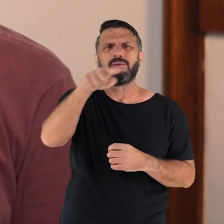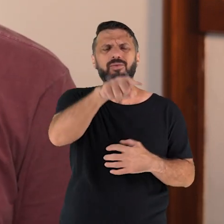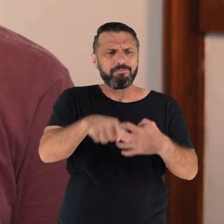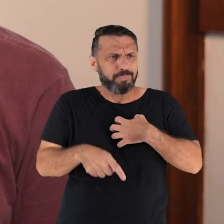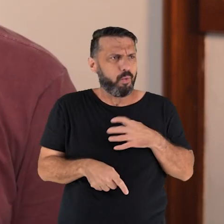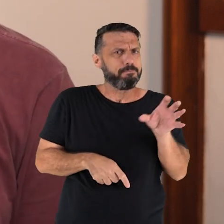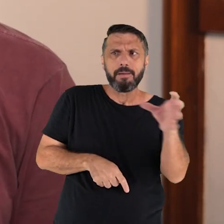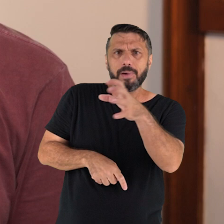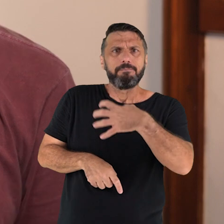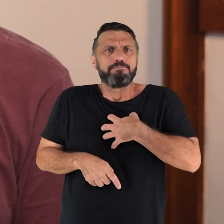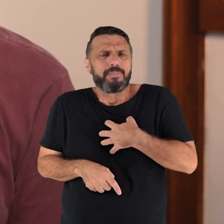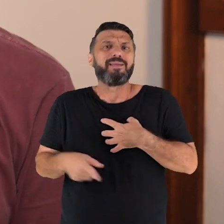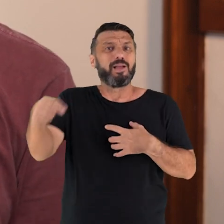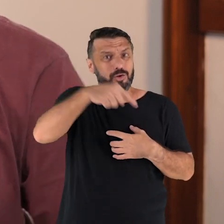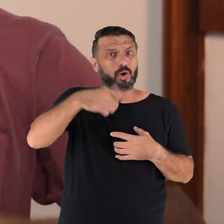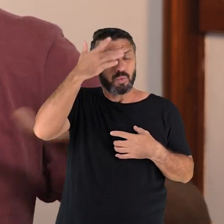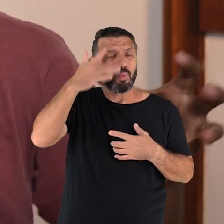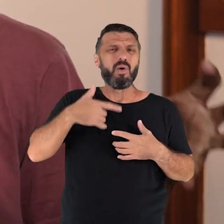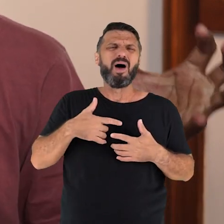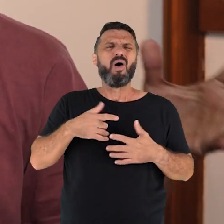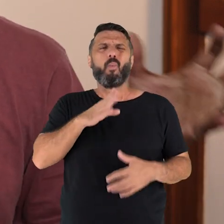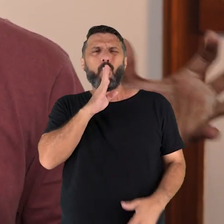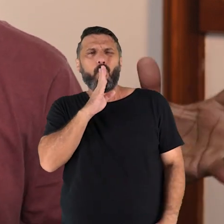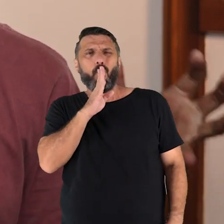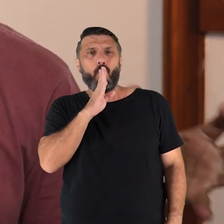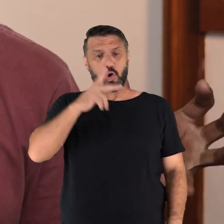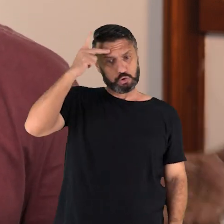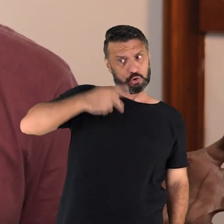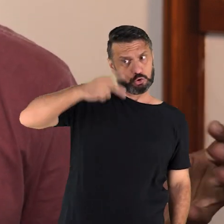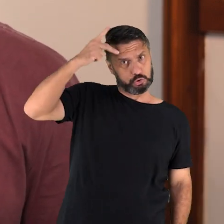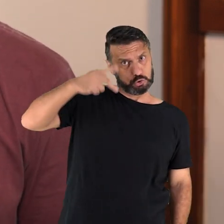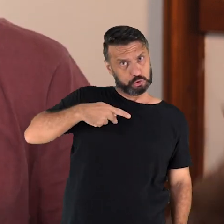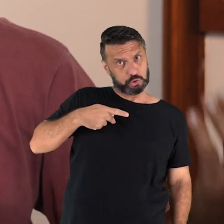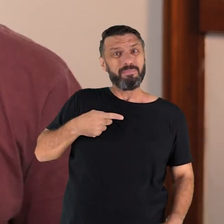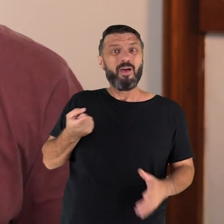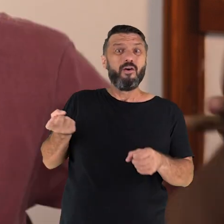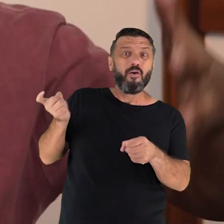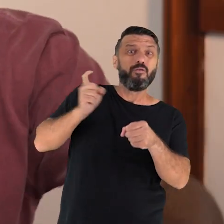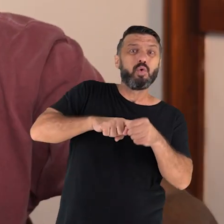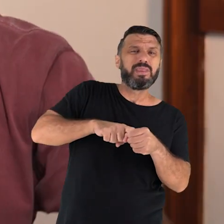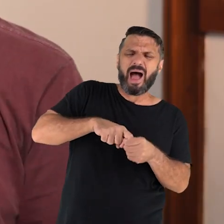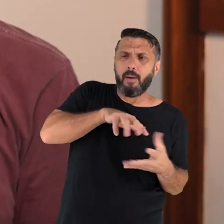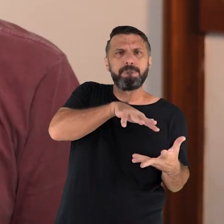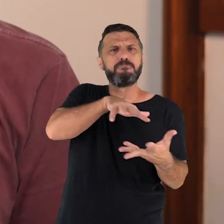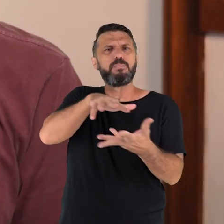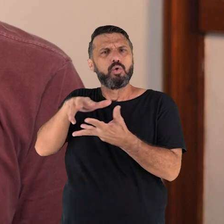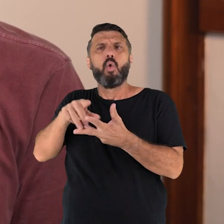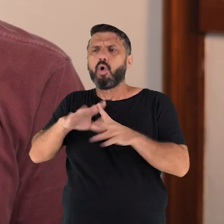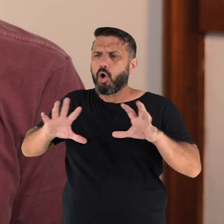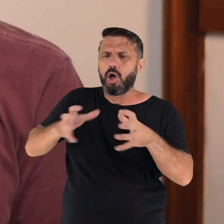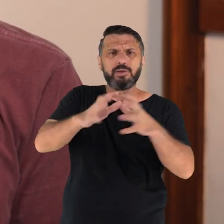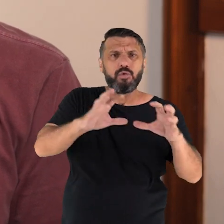nas pessoas, e assim a gente pode sair desse marasmo individualista e voltar a encantar o mundo com